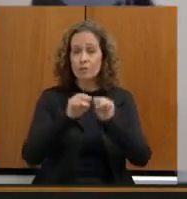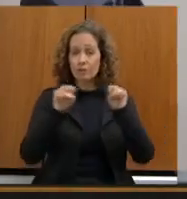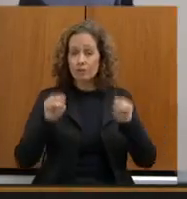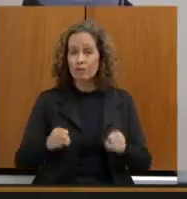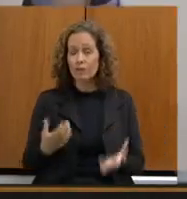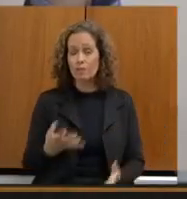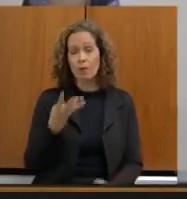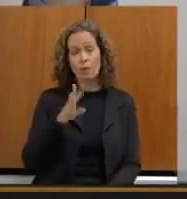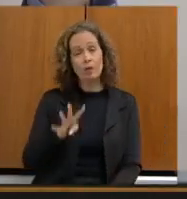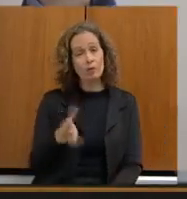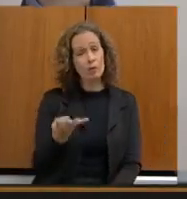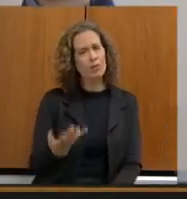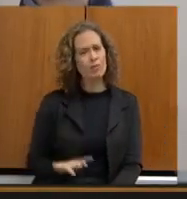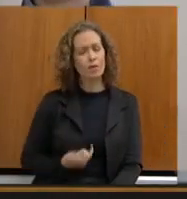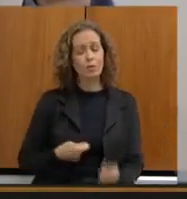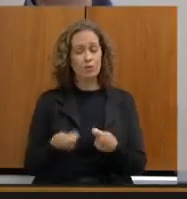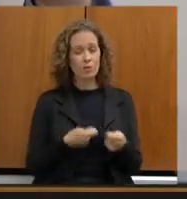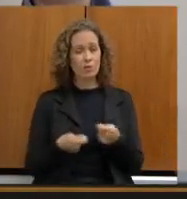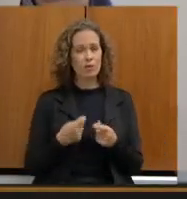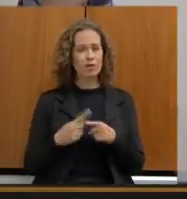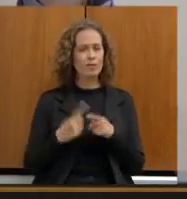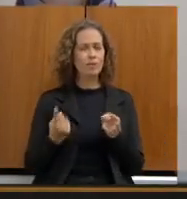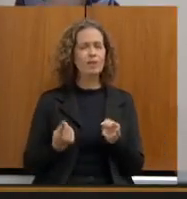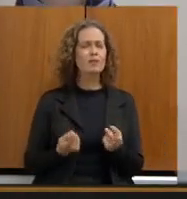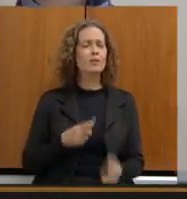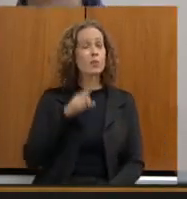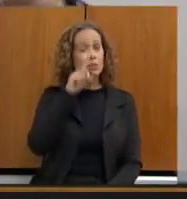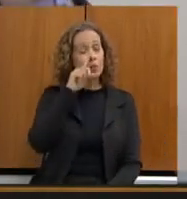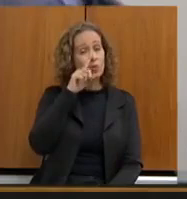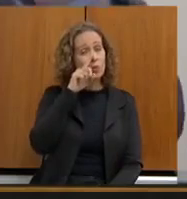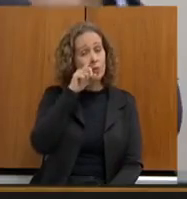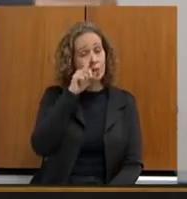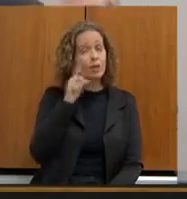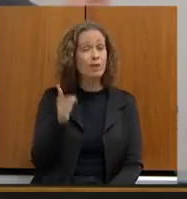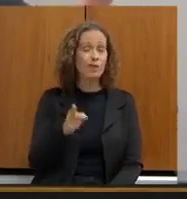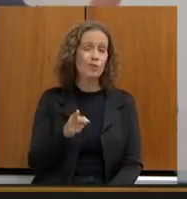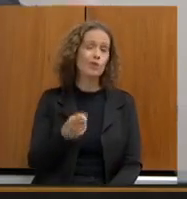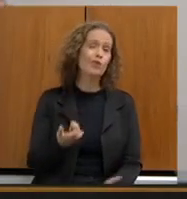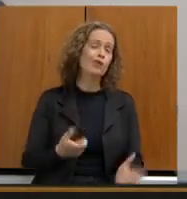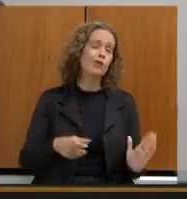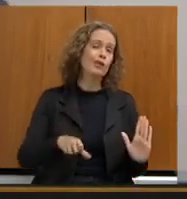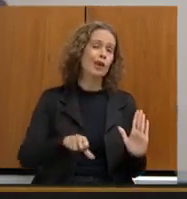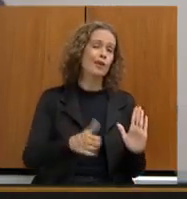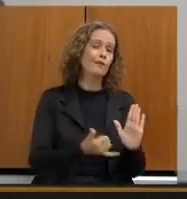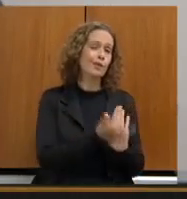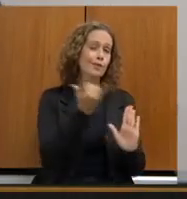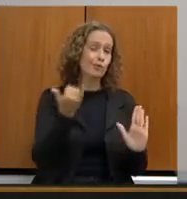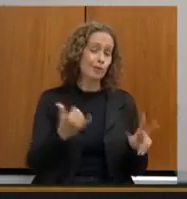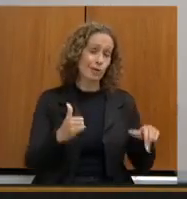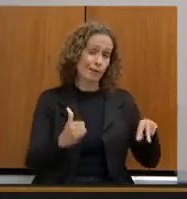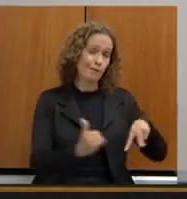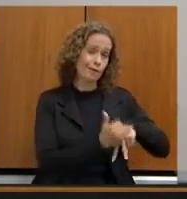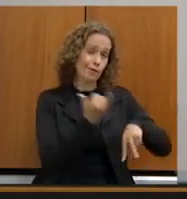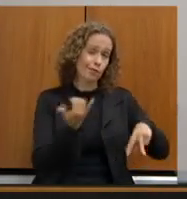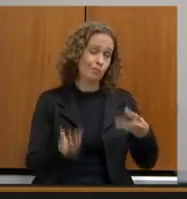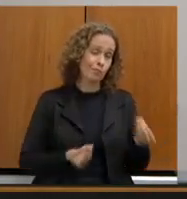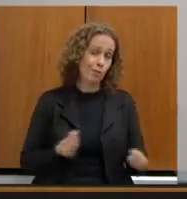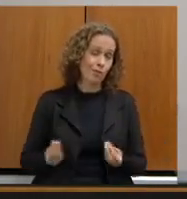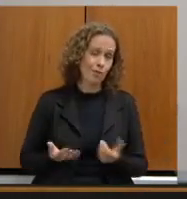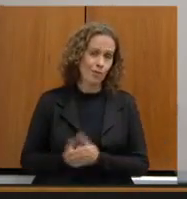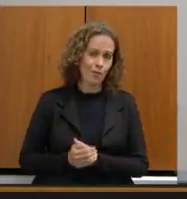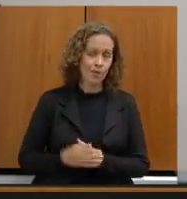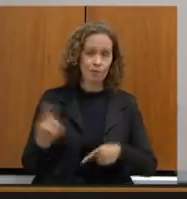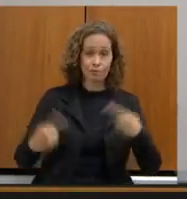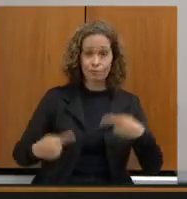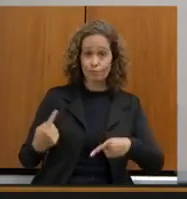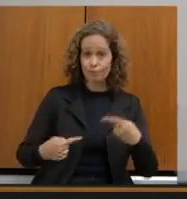Economia mais ele não vai passar os perigos da vítima né Então essa visão mercantilista um erro gravíssimo em se tratando de uma